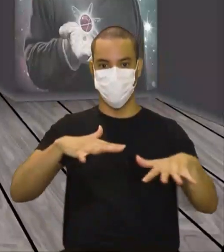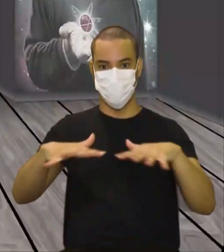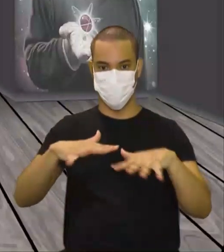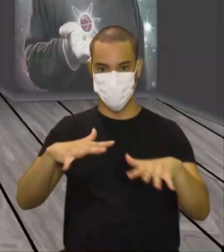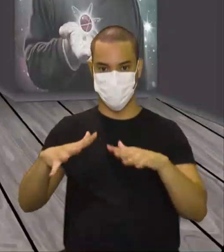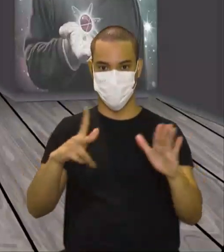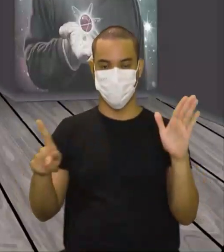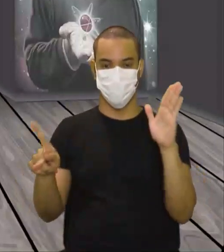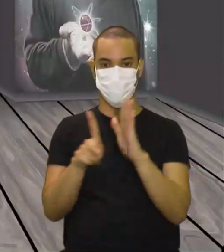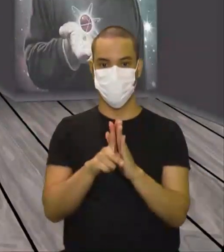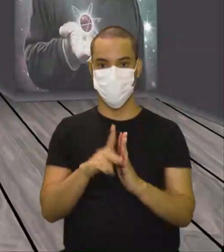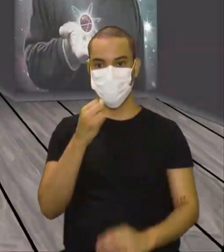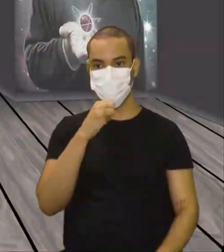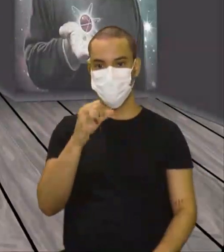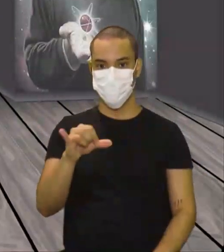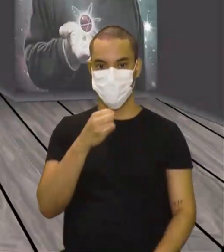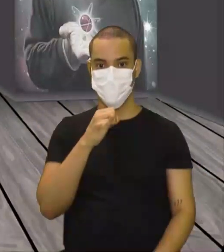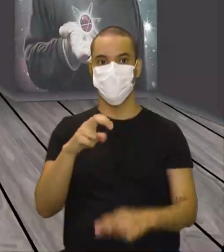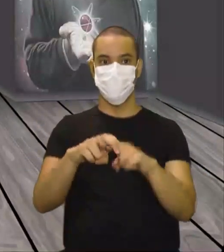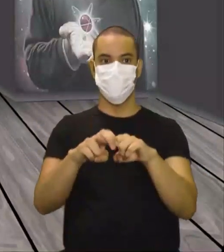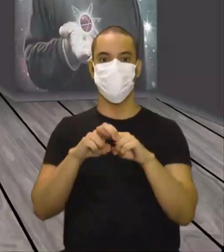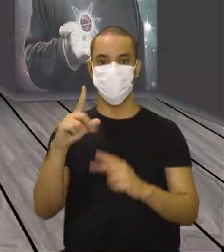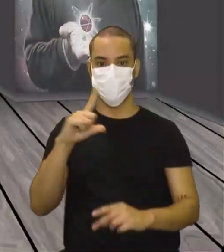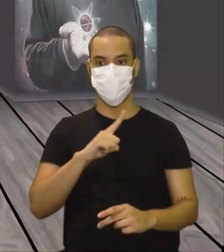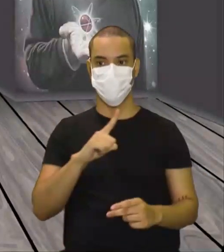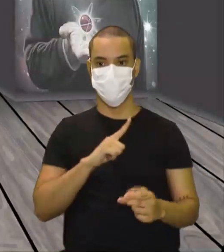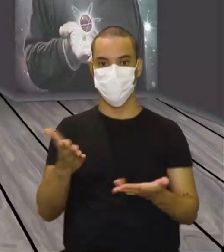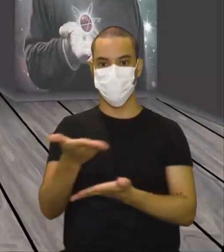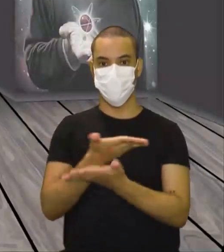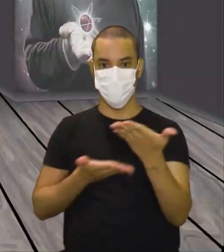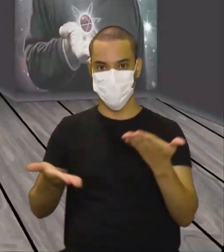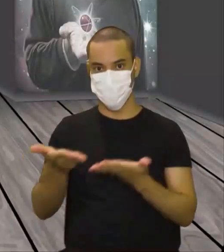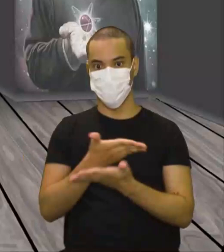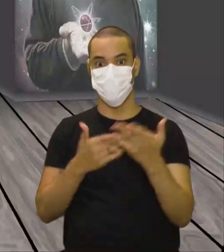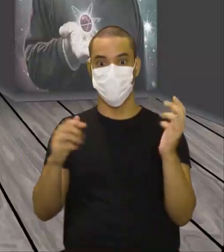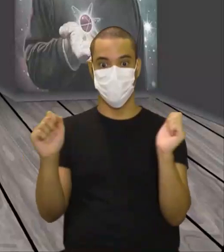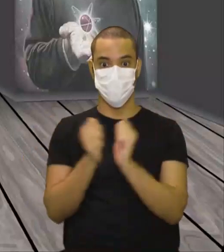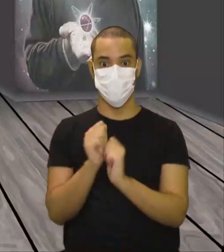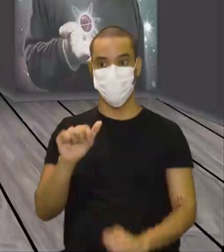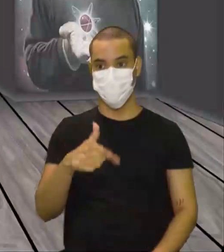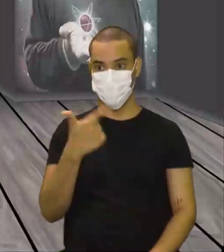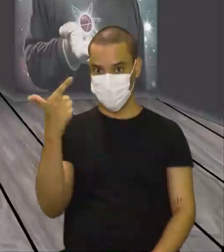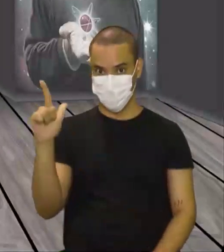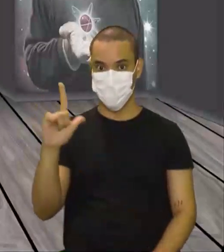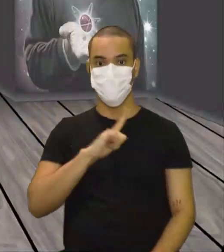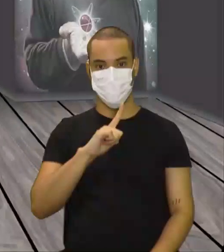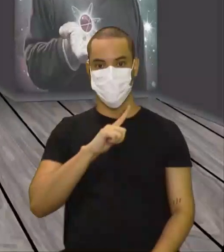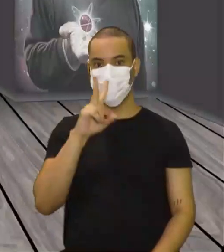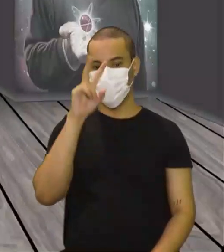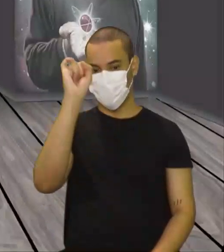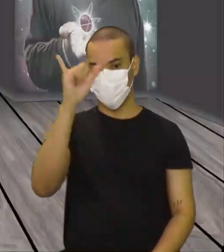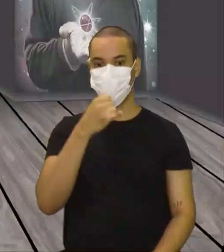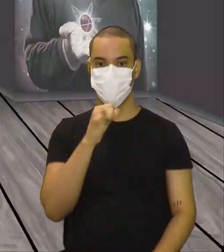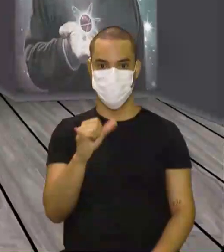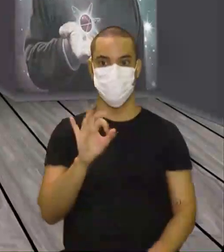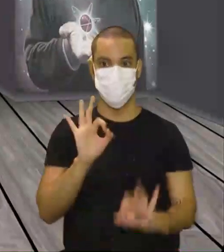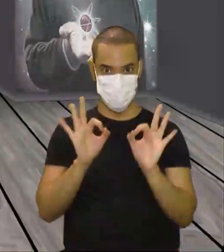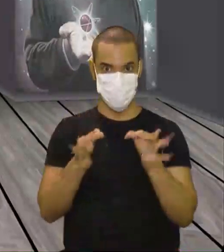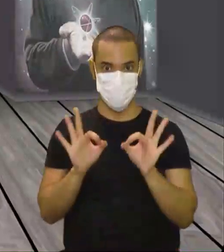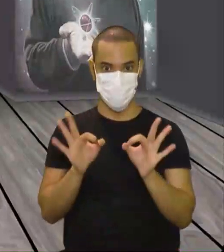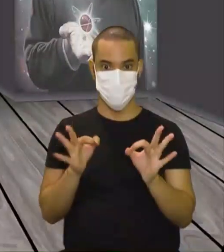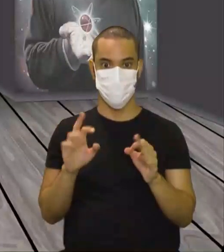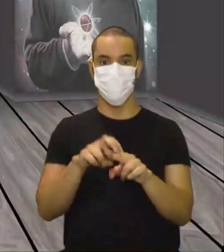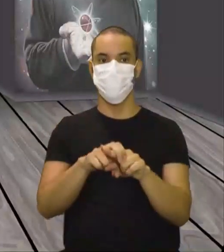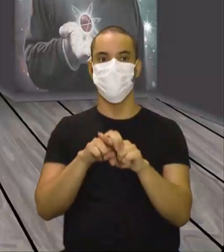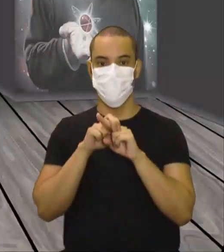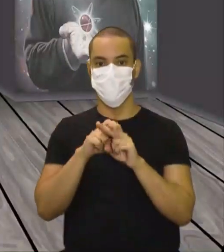das cargas elétricas. Aí quando ela tem interação com outra carga, aí você tem força elétrica, certo?